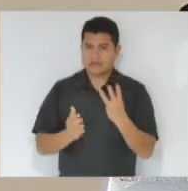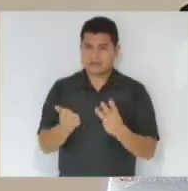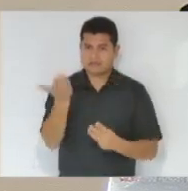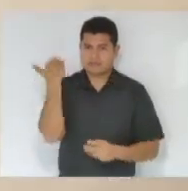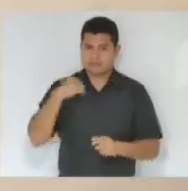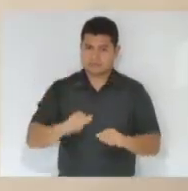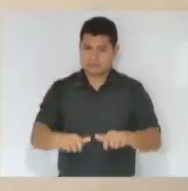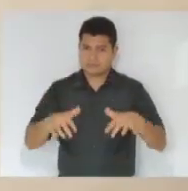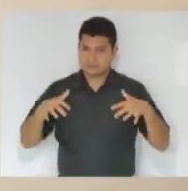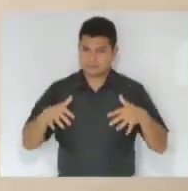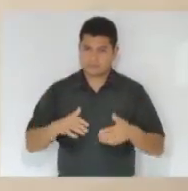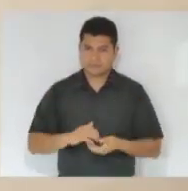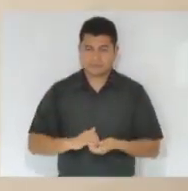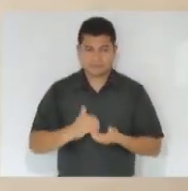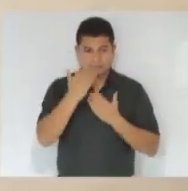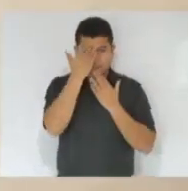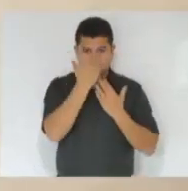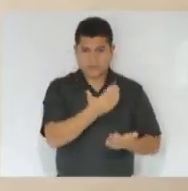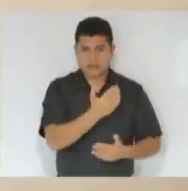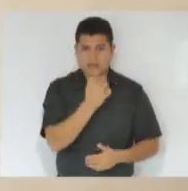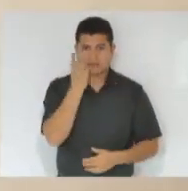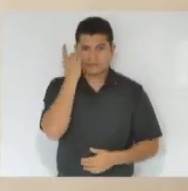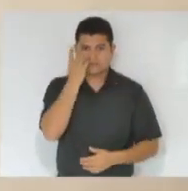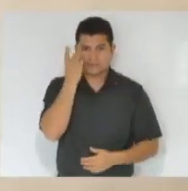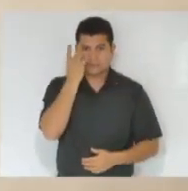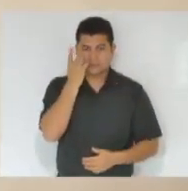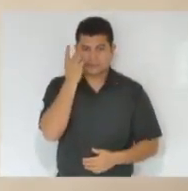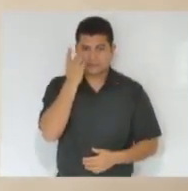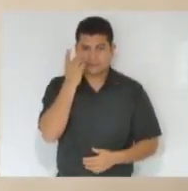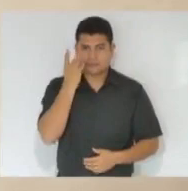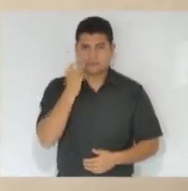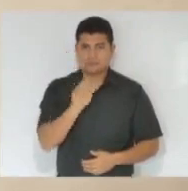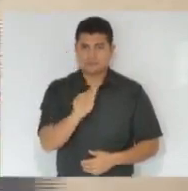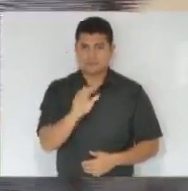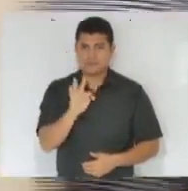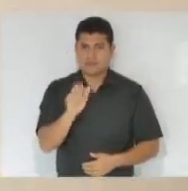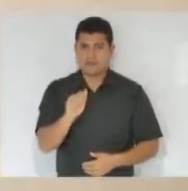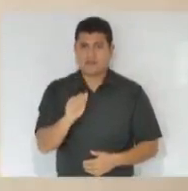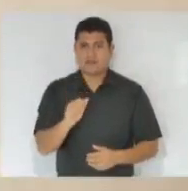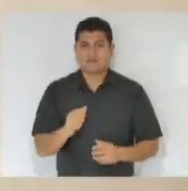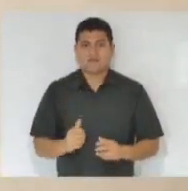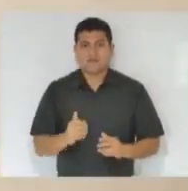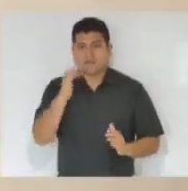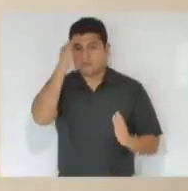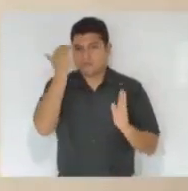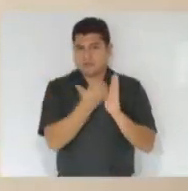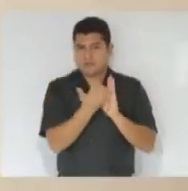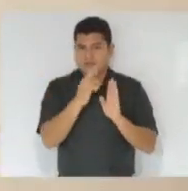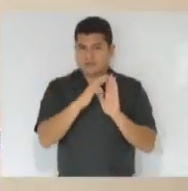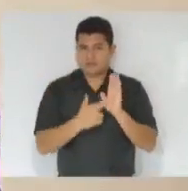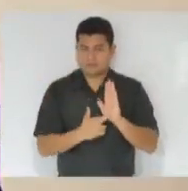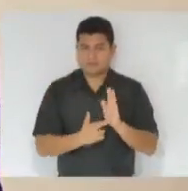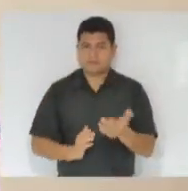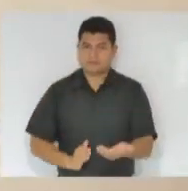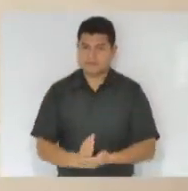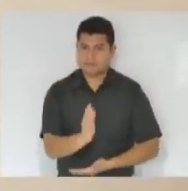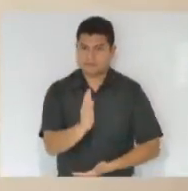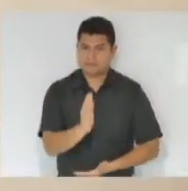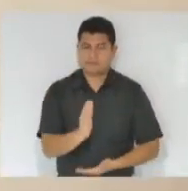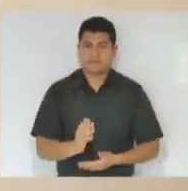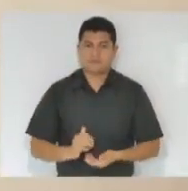anteriores. Muito obrigado, deputado. As atas, na forma do regimento, estão aprovadas.